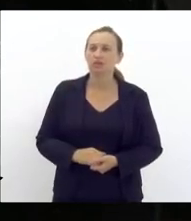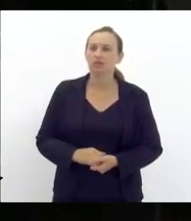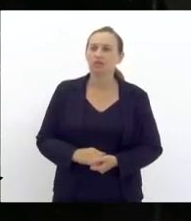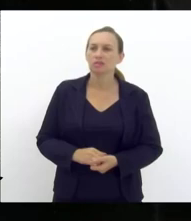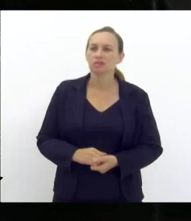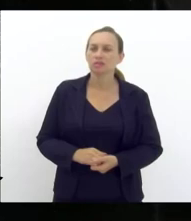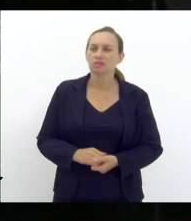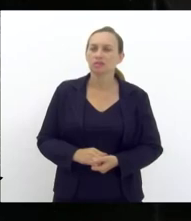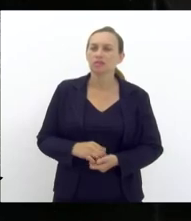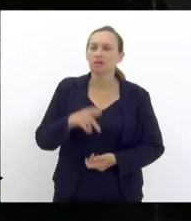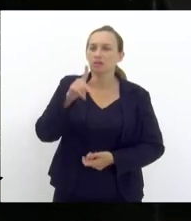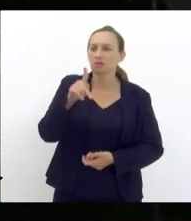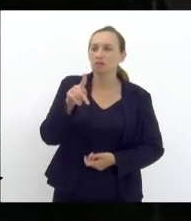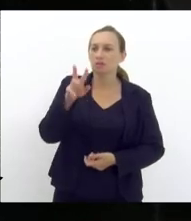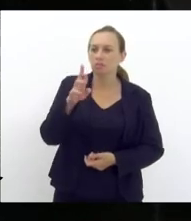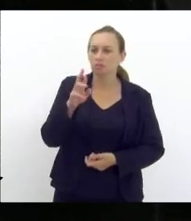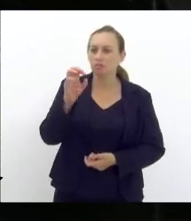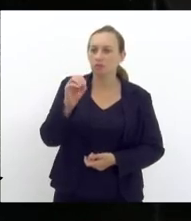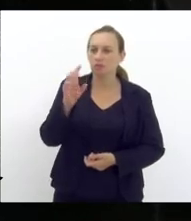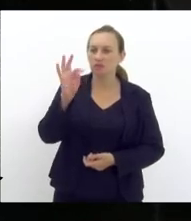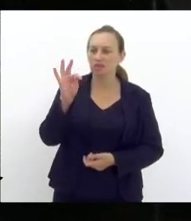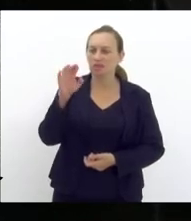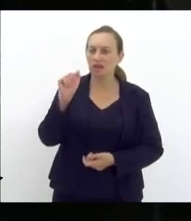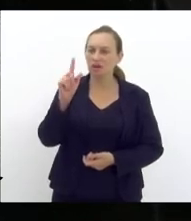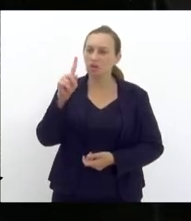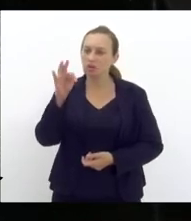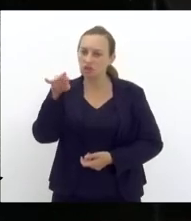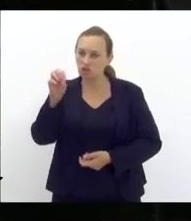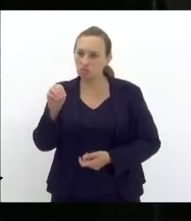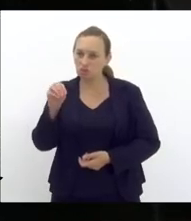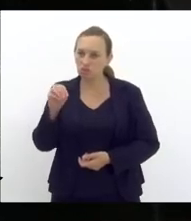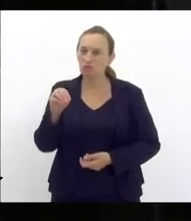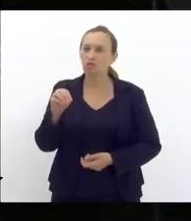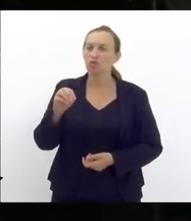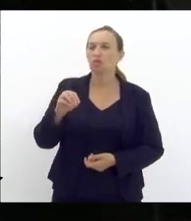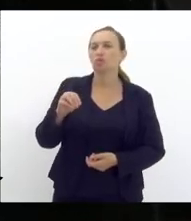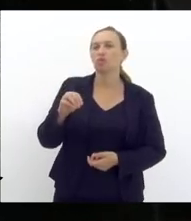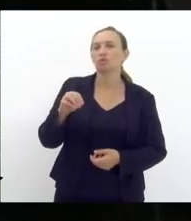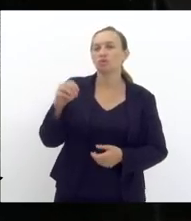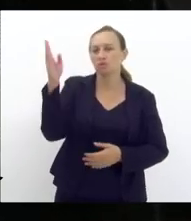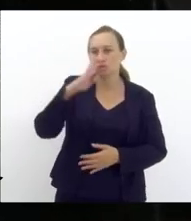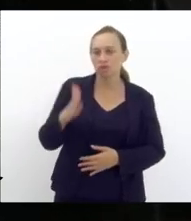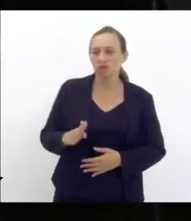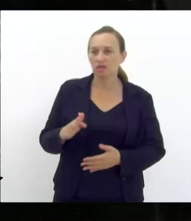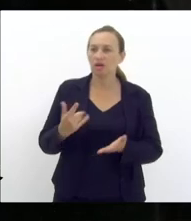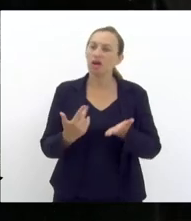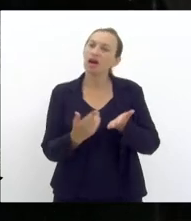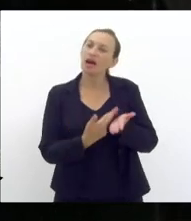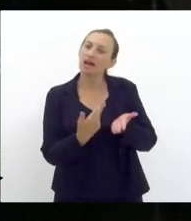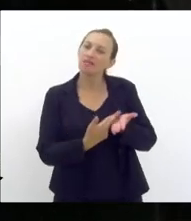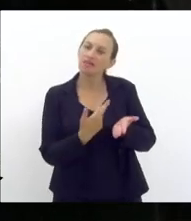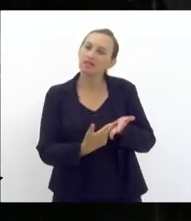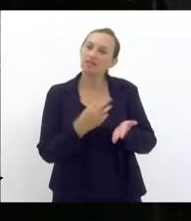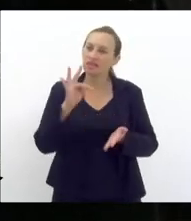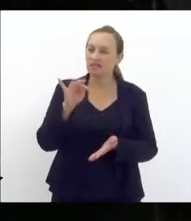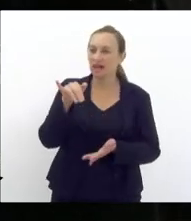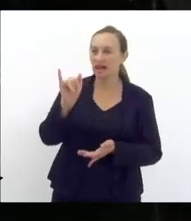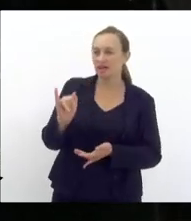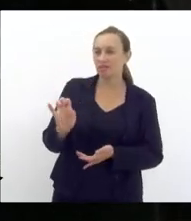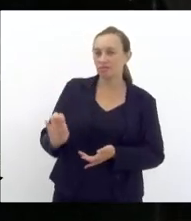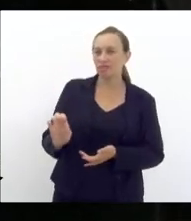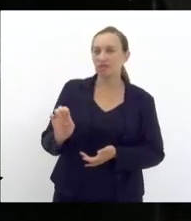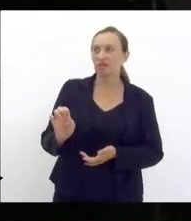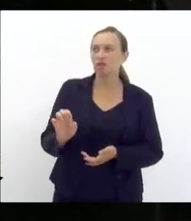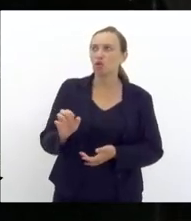no cenário Internacional e eu queria falar que a revista Time anunciou Lula entre os 100